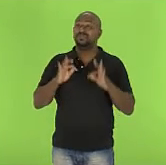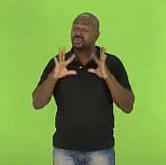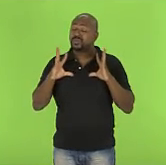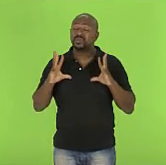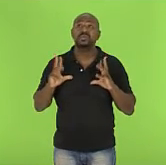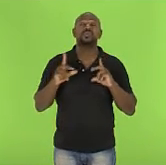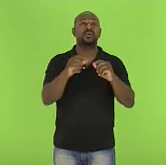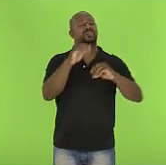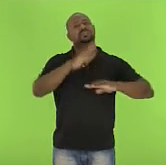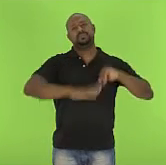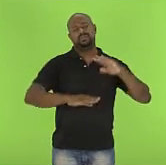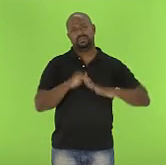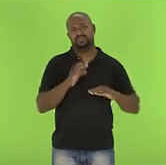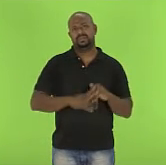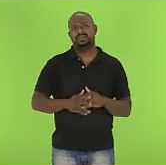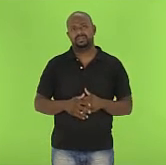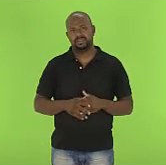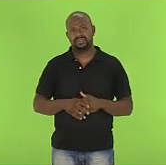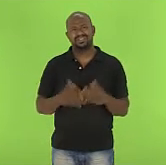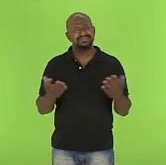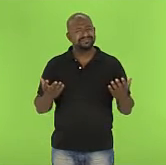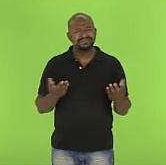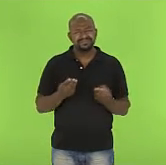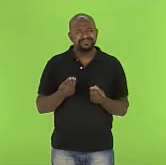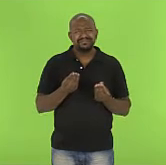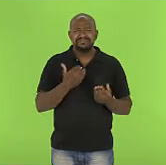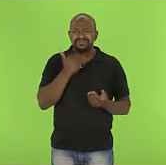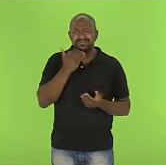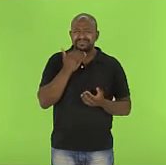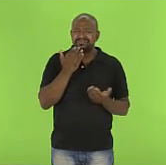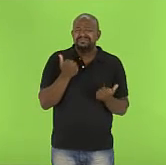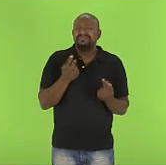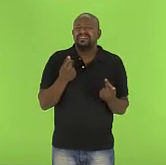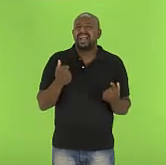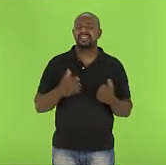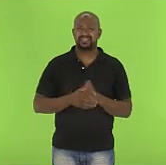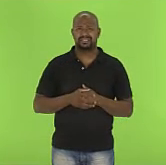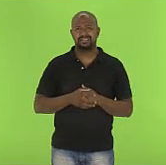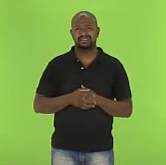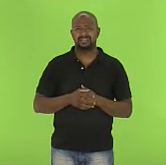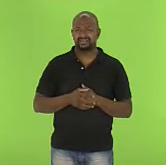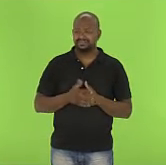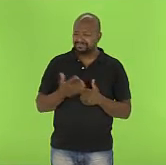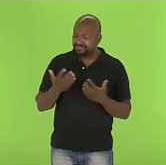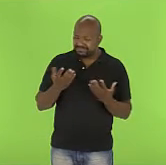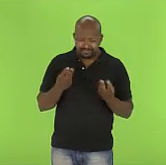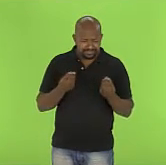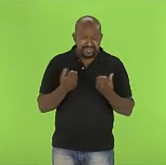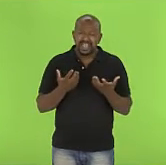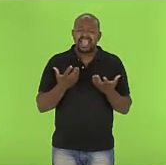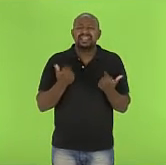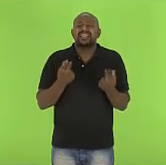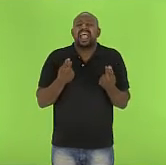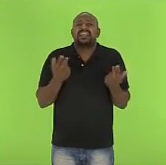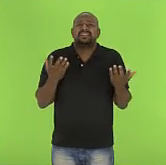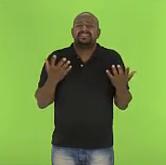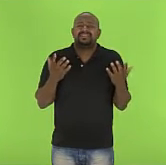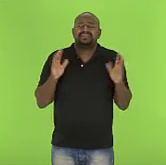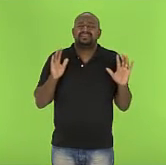em todas as profissões. Isso não leva ninguém a lugar nenhum. A gente não ganha nada com